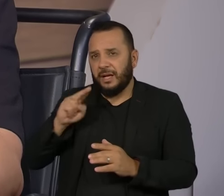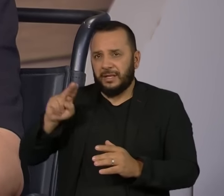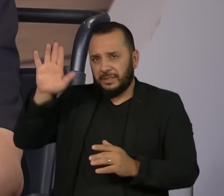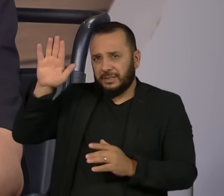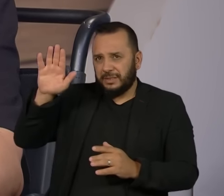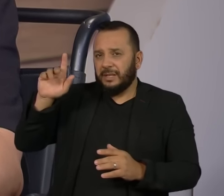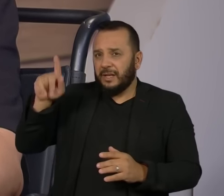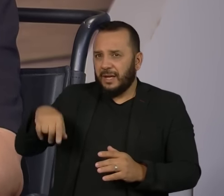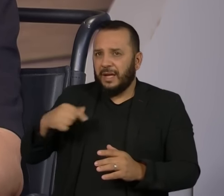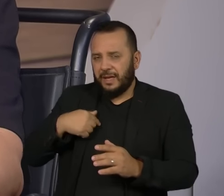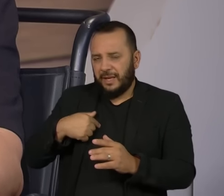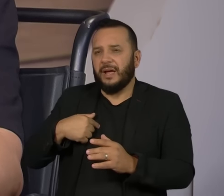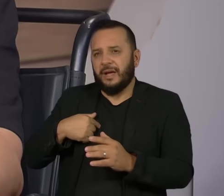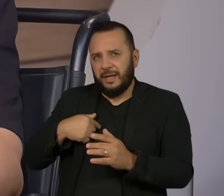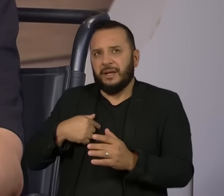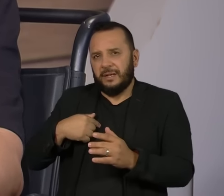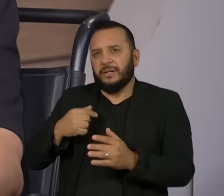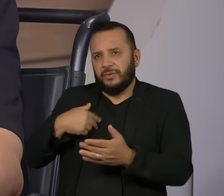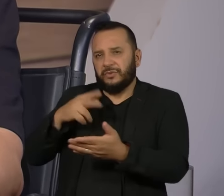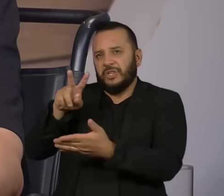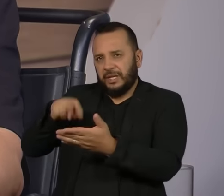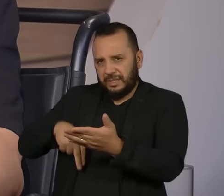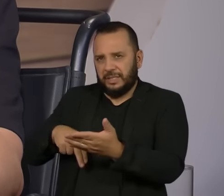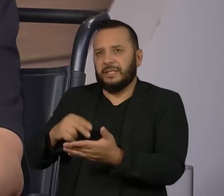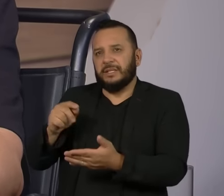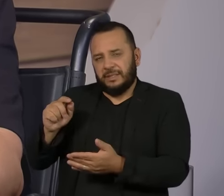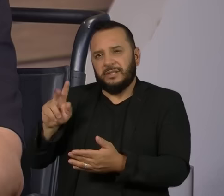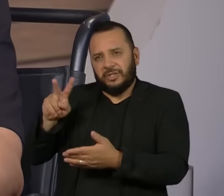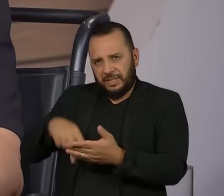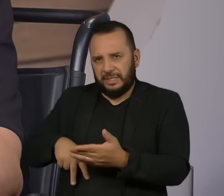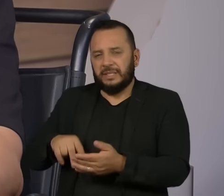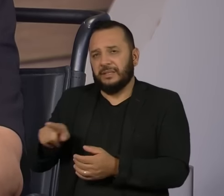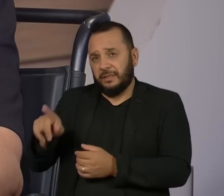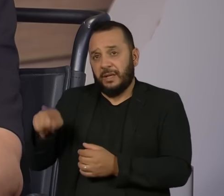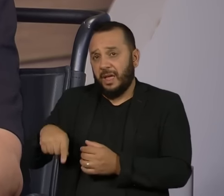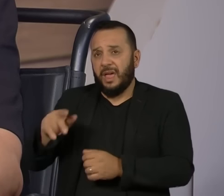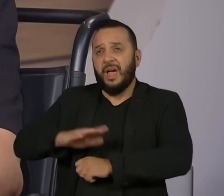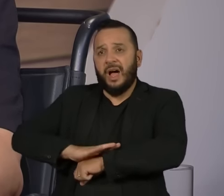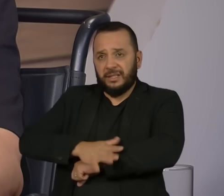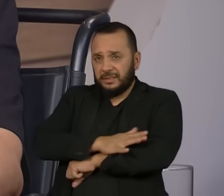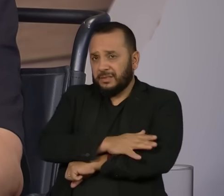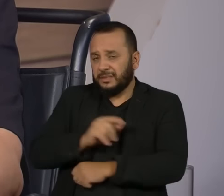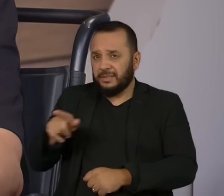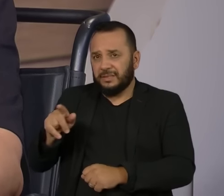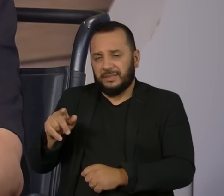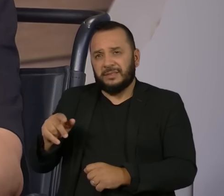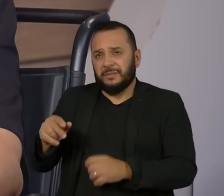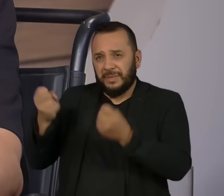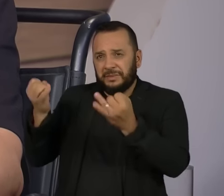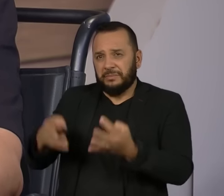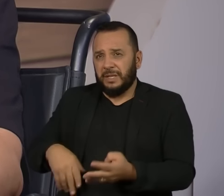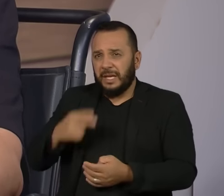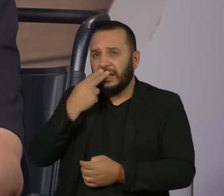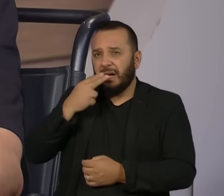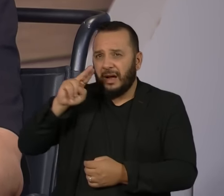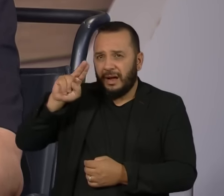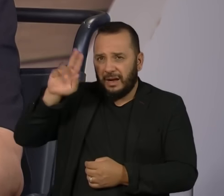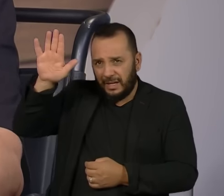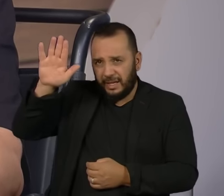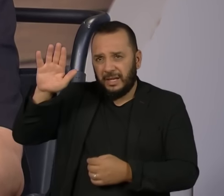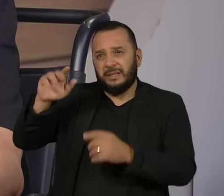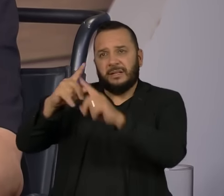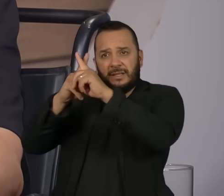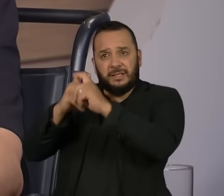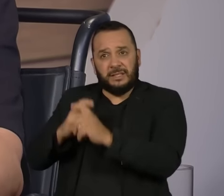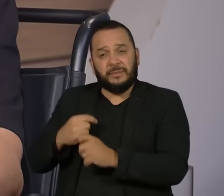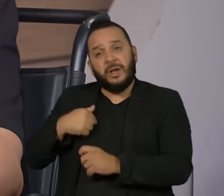é racista, que eu já li em boa parte e que eu realmente acho que aí o debate entra num outro